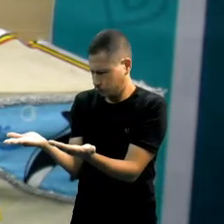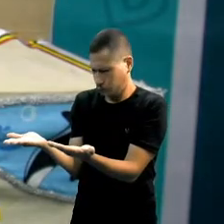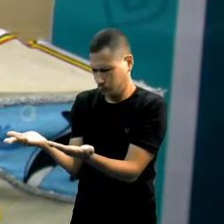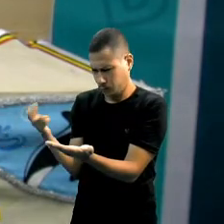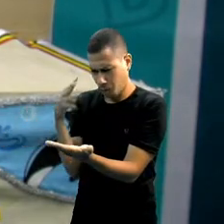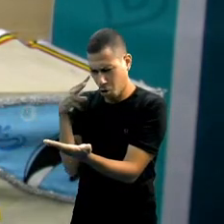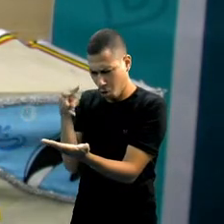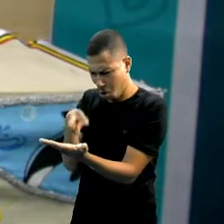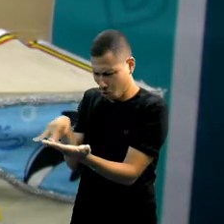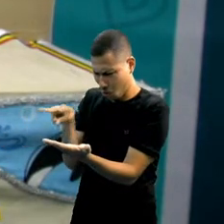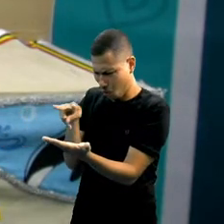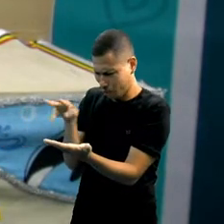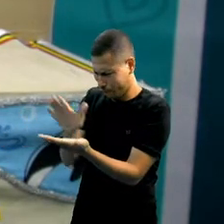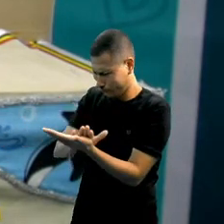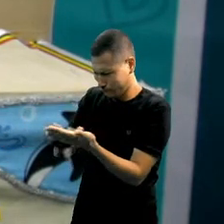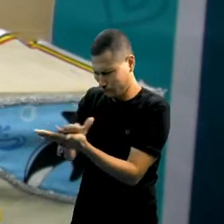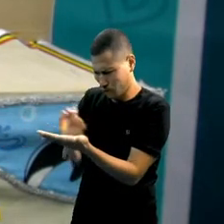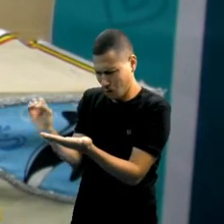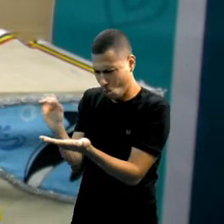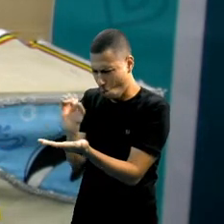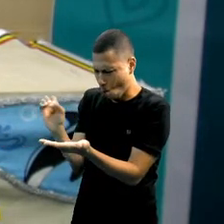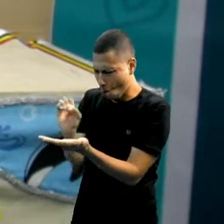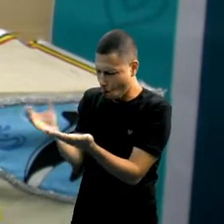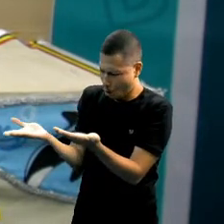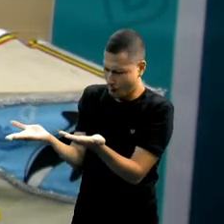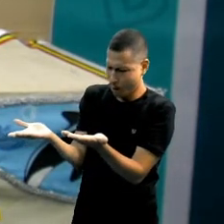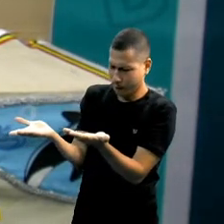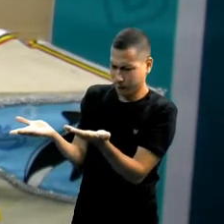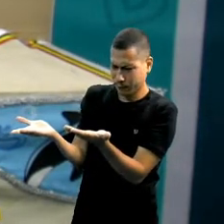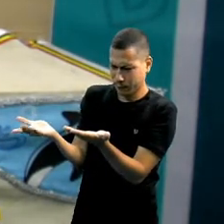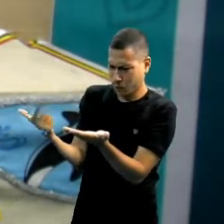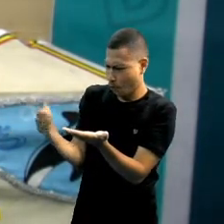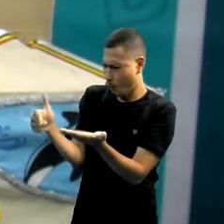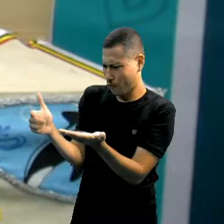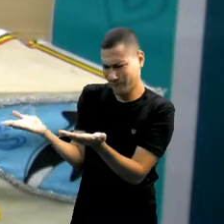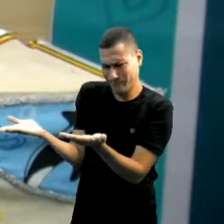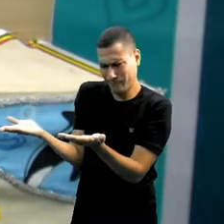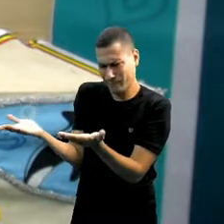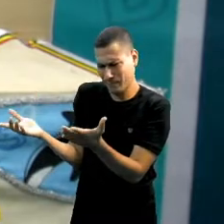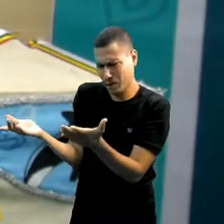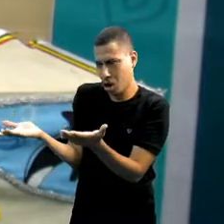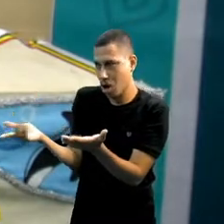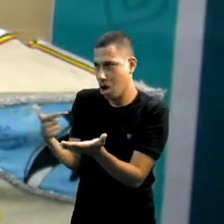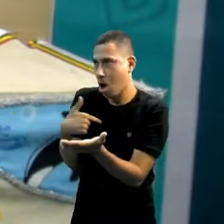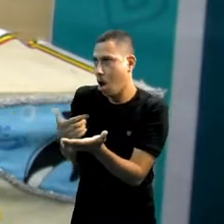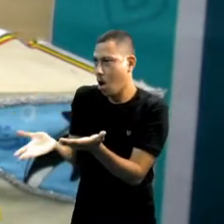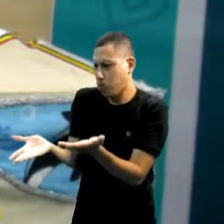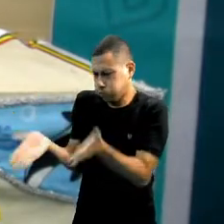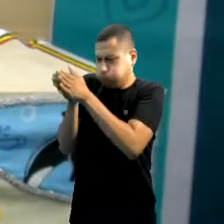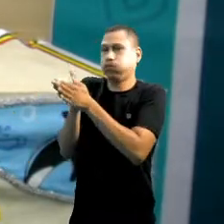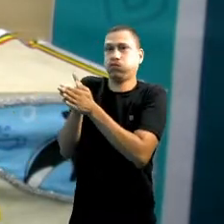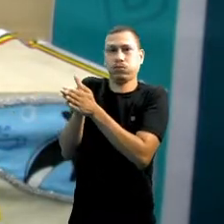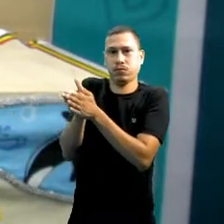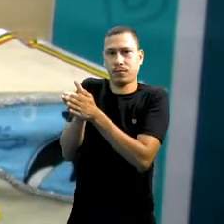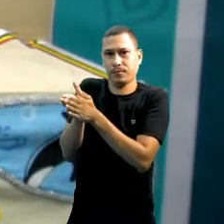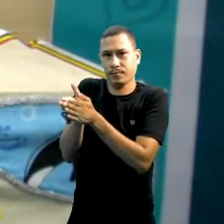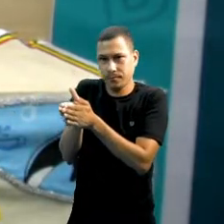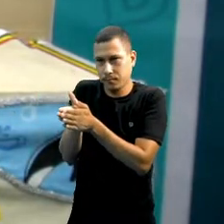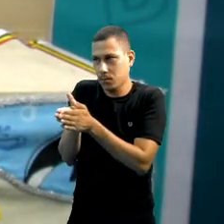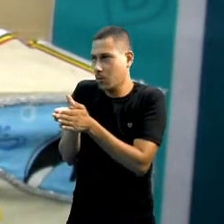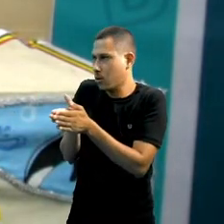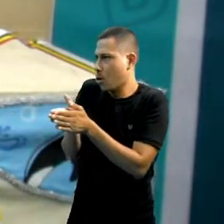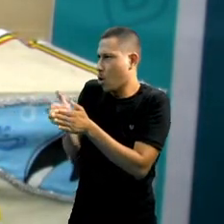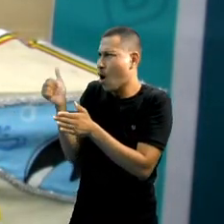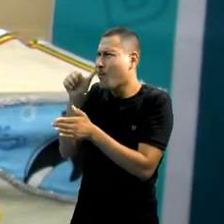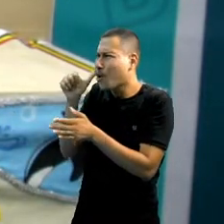e não tinha nada. Nada. A menina fechou novamente. Aquela mulher